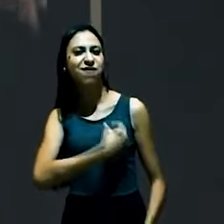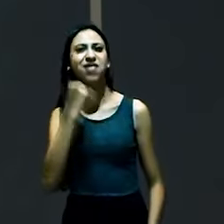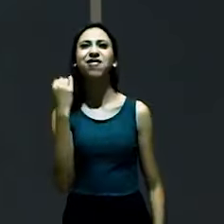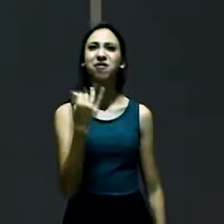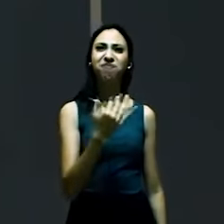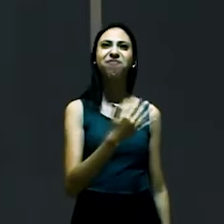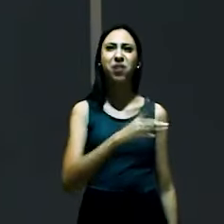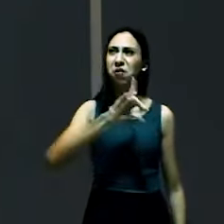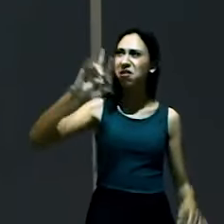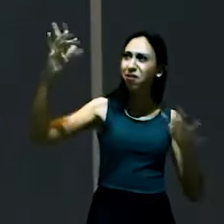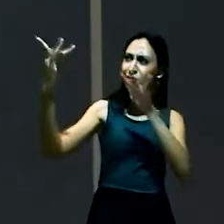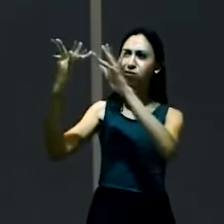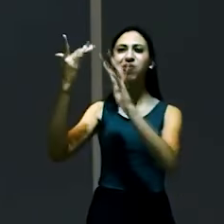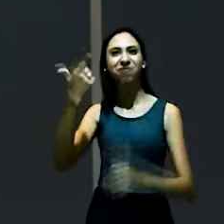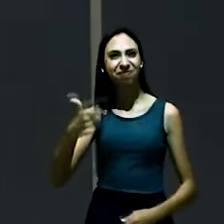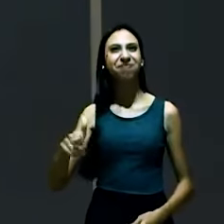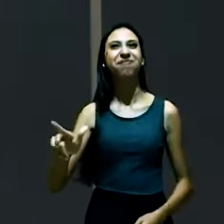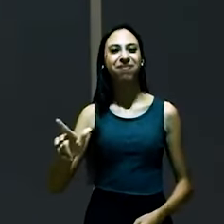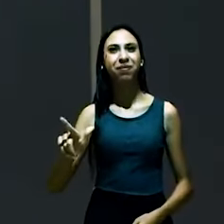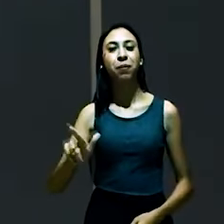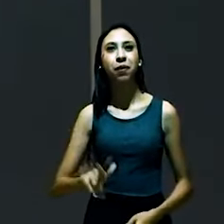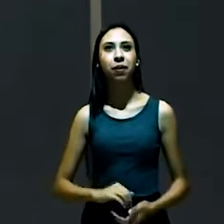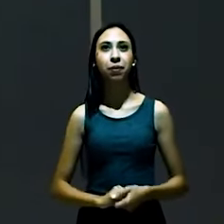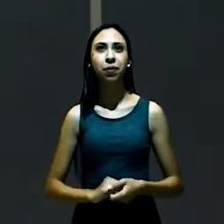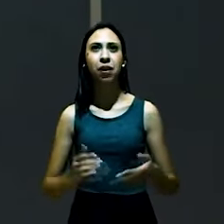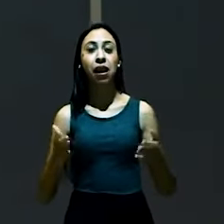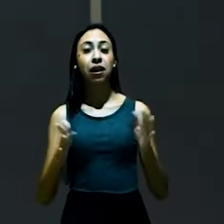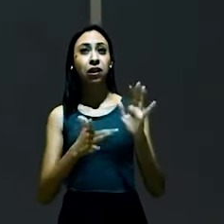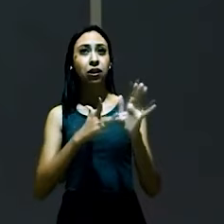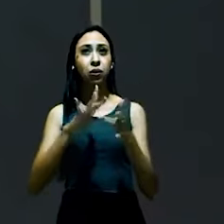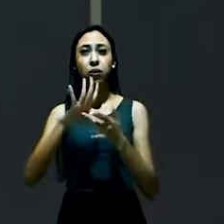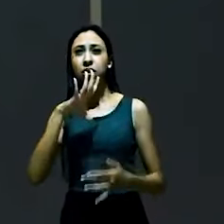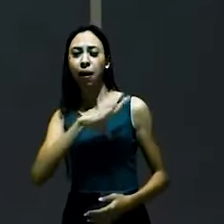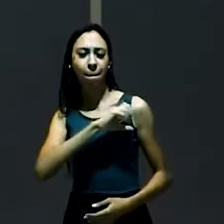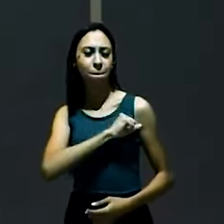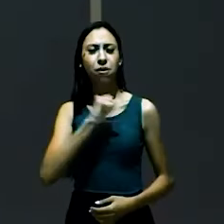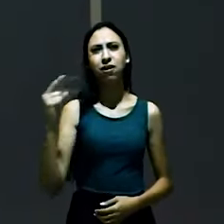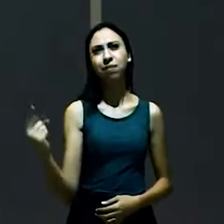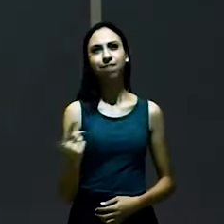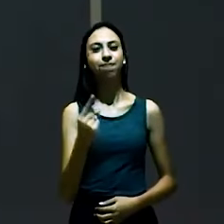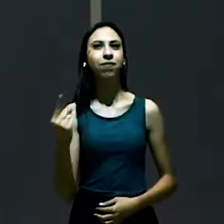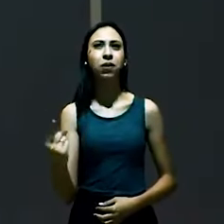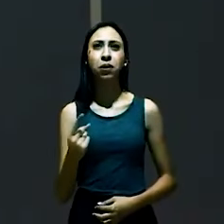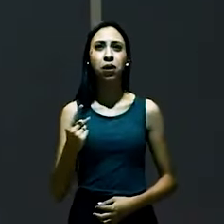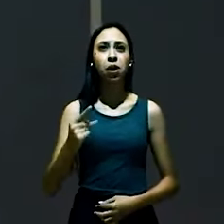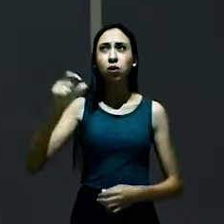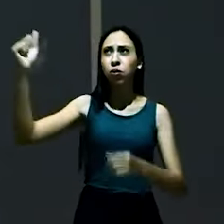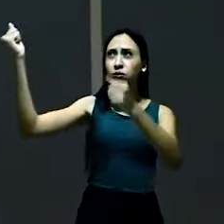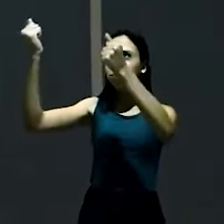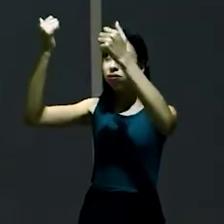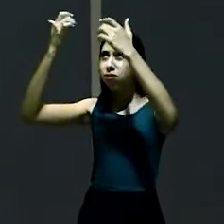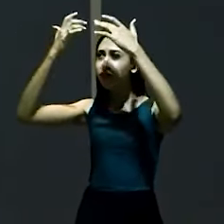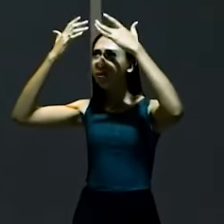Cristo. Que o grande e eterno amor de Deus, que a graça do nosso Senhor e Salvador